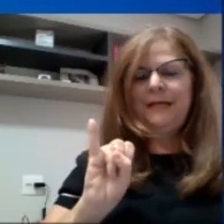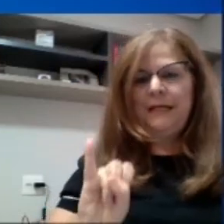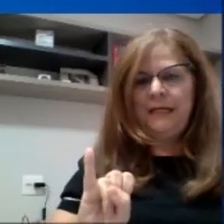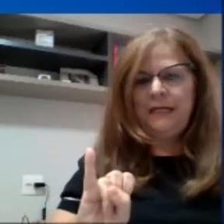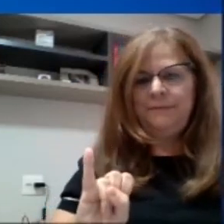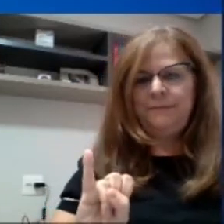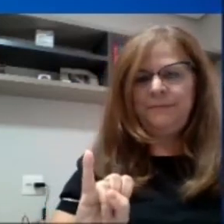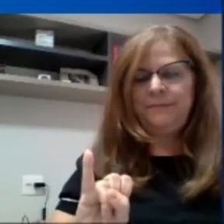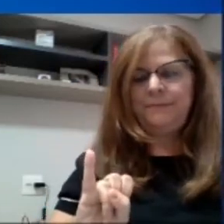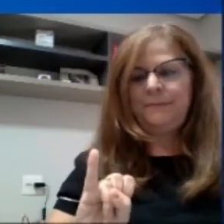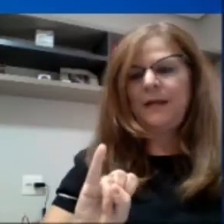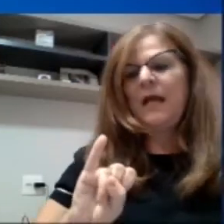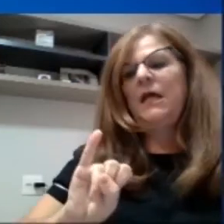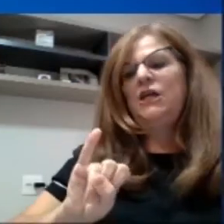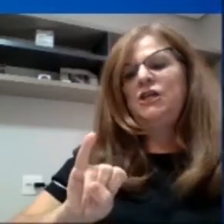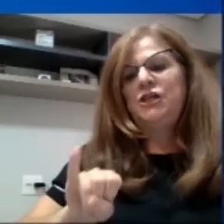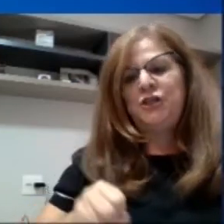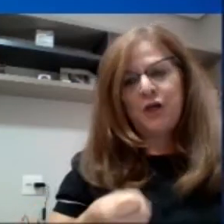I,